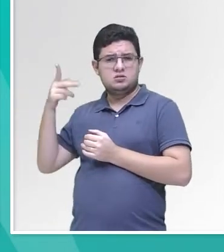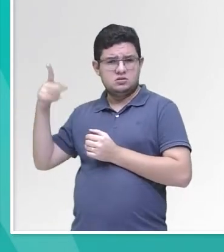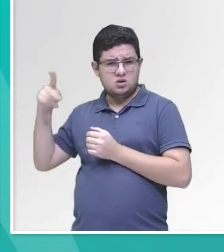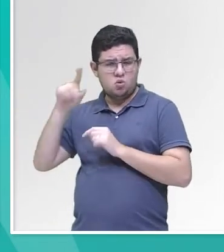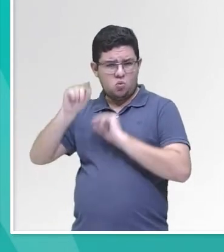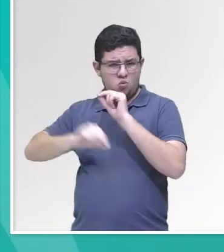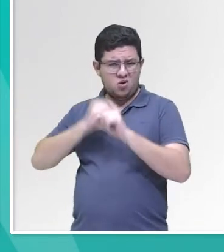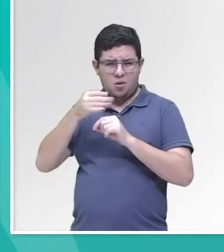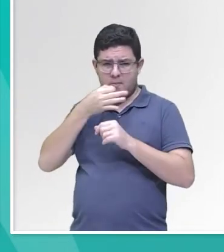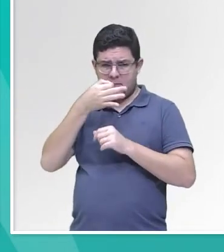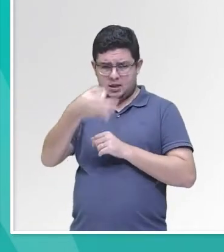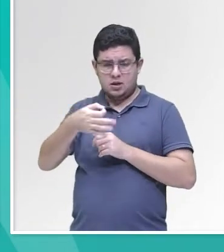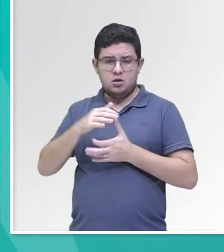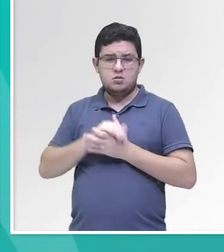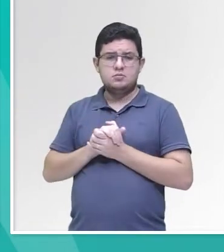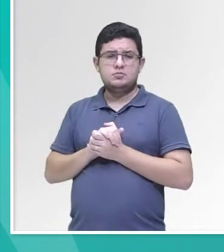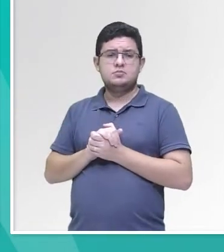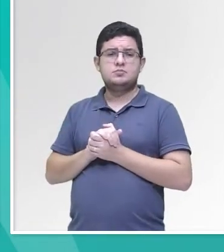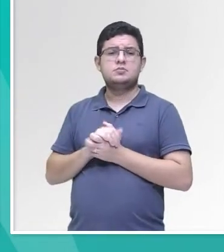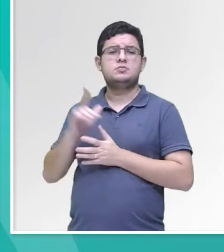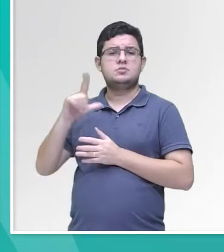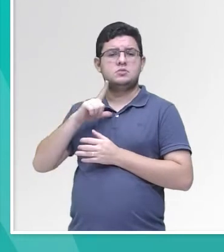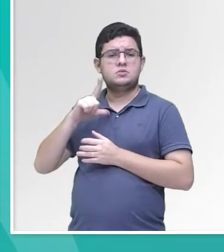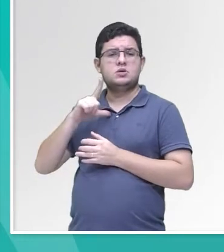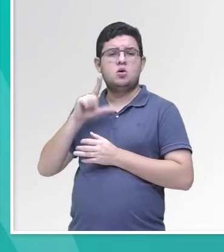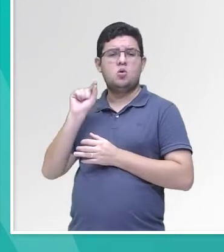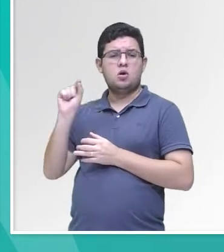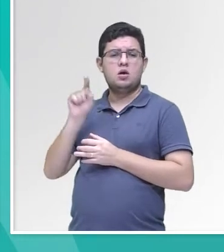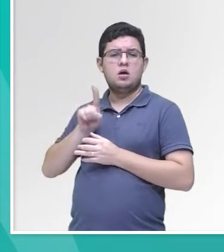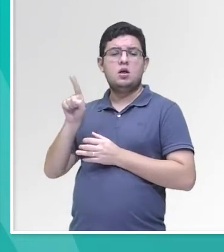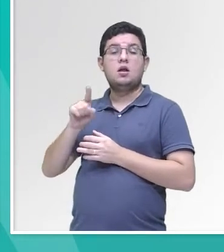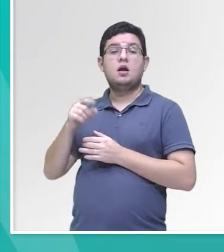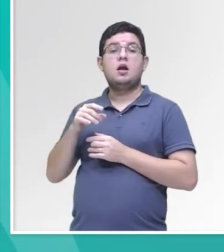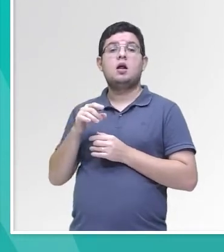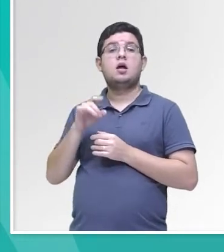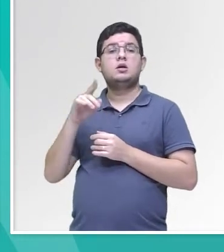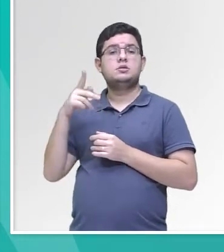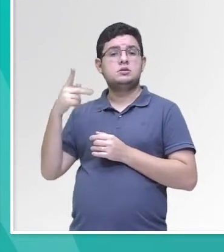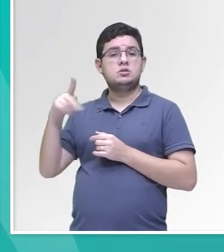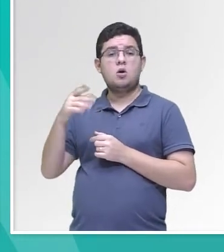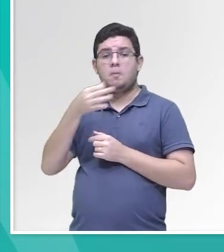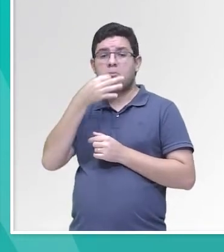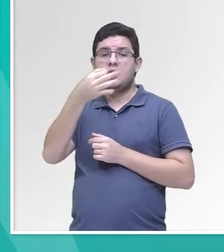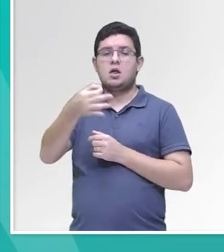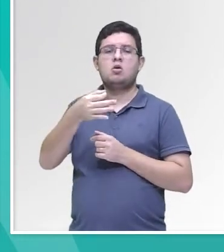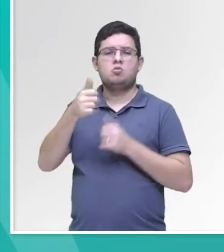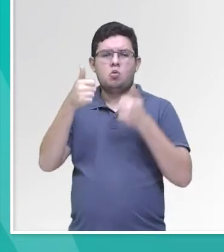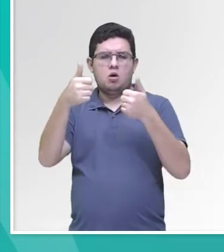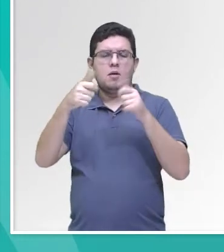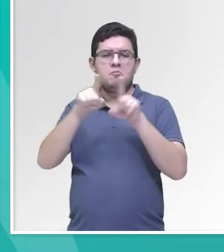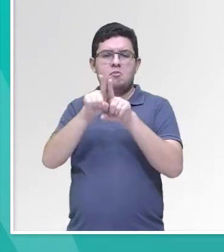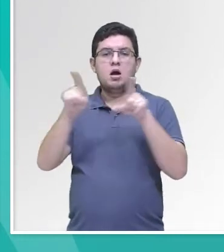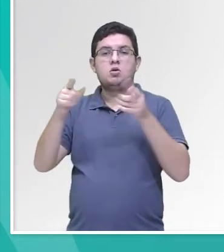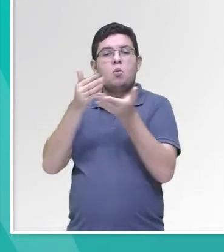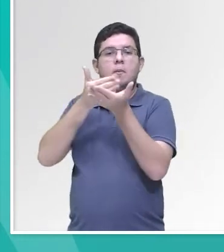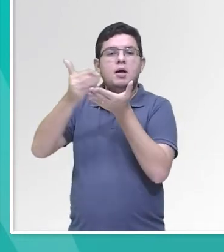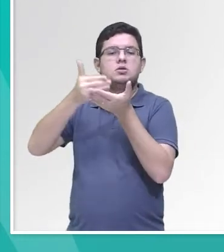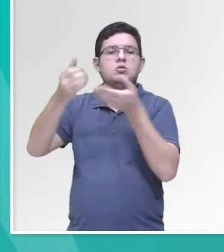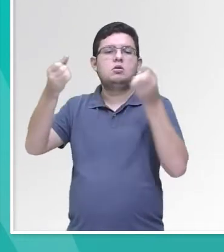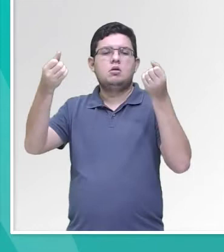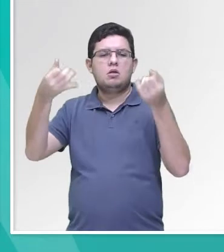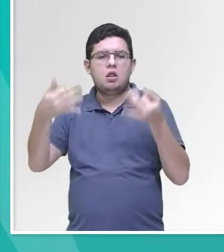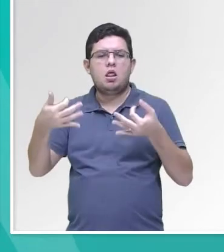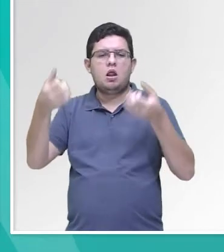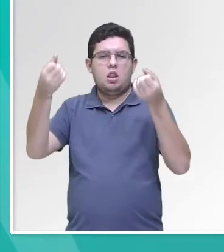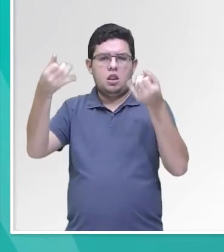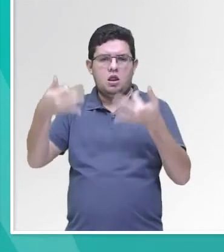partir daí, ele vai finalizar a sua introdução e vai começar a trazer uma argumentação para sustentar essa tese. Então, salva a tese.